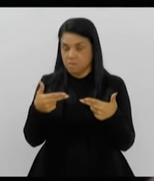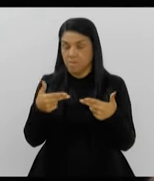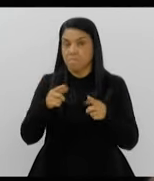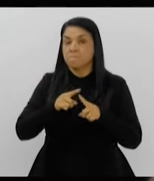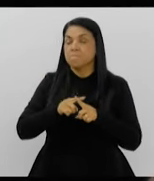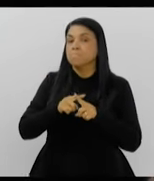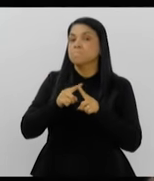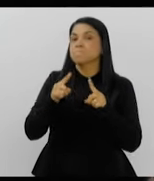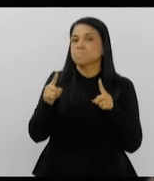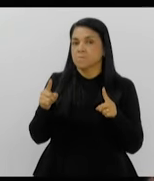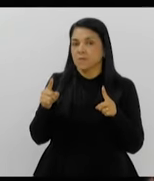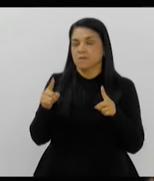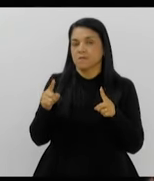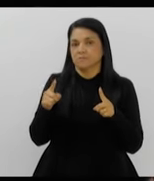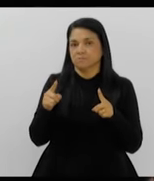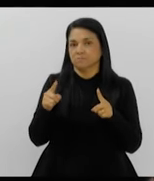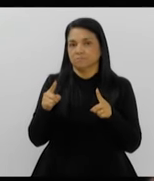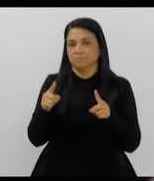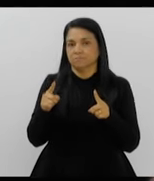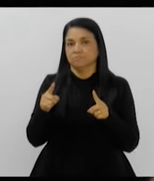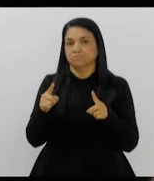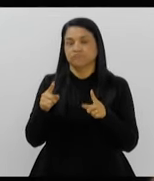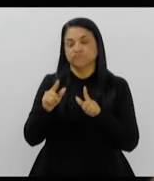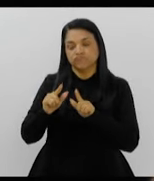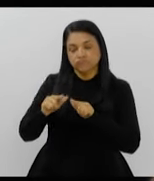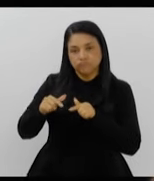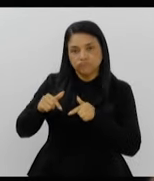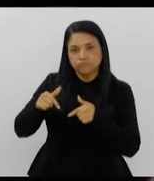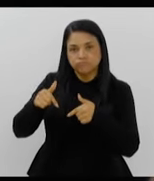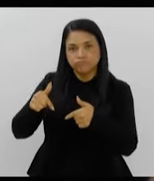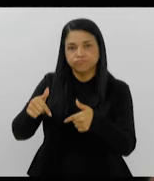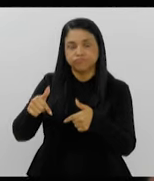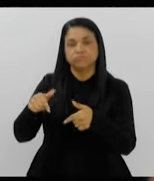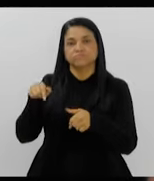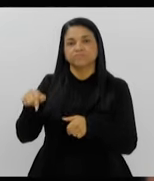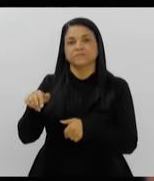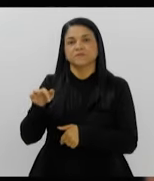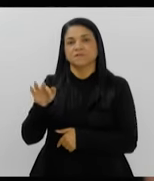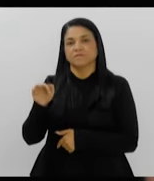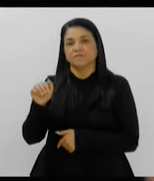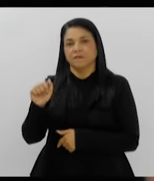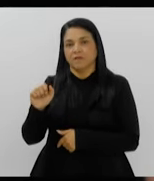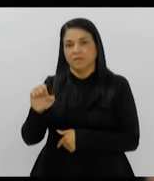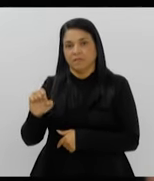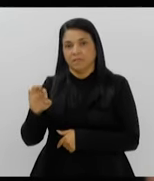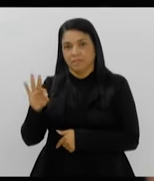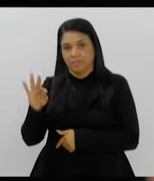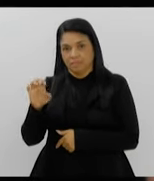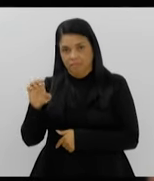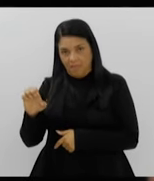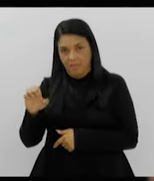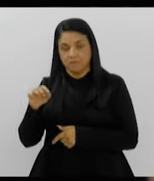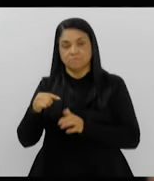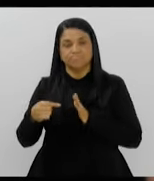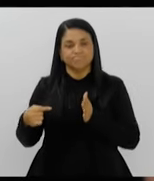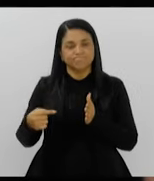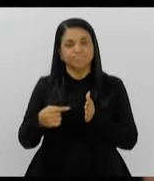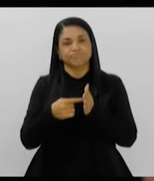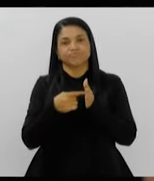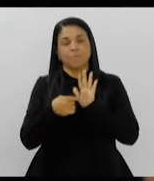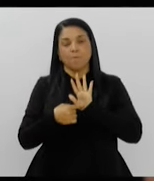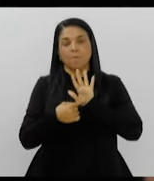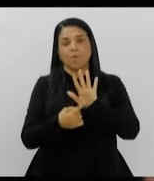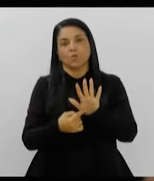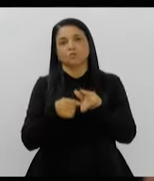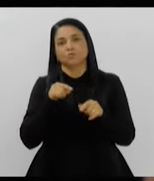Mas, falando da questão do funcionamento das FAETECs, aponto aqui, não é, a questão da